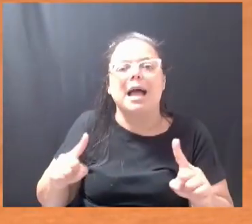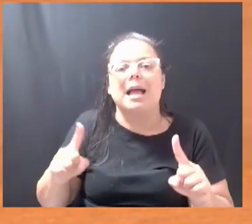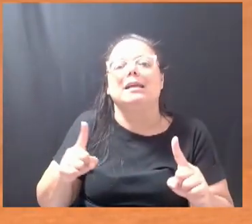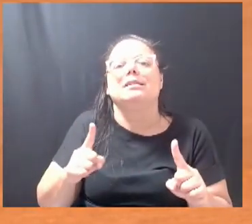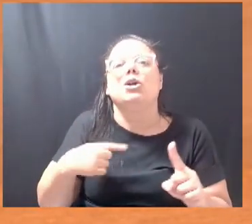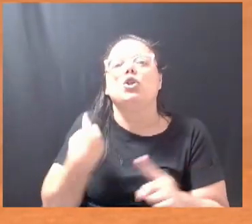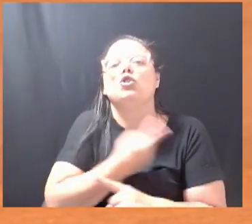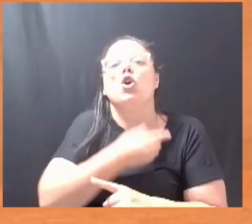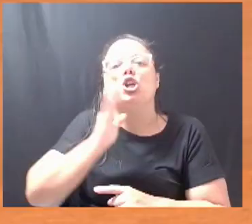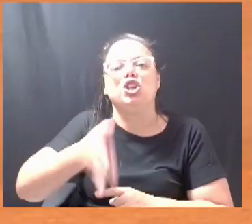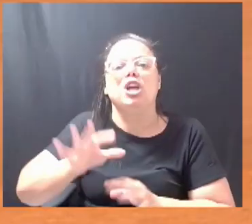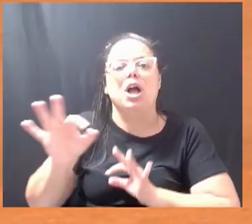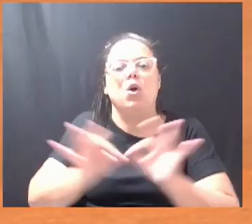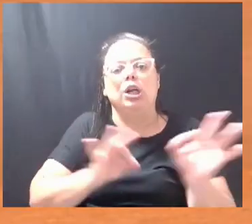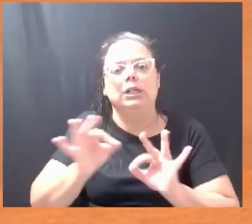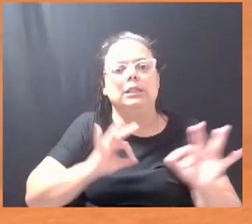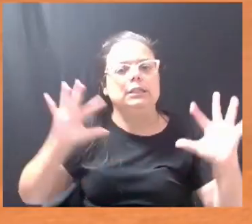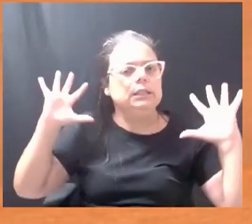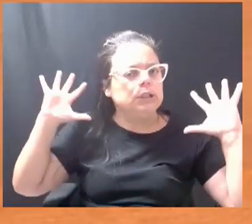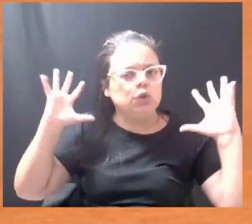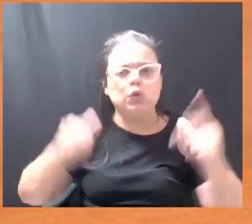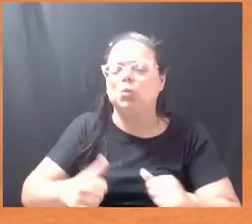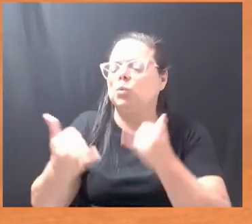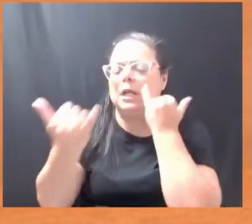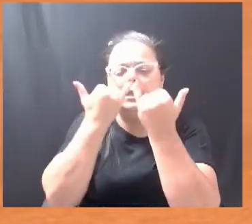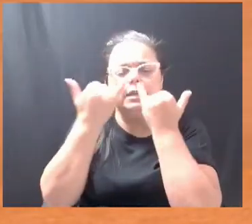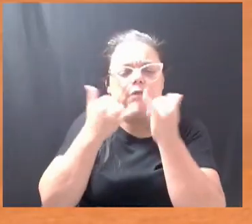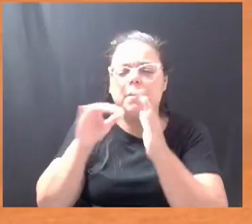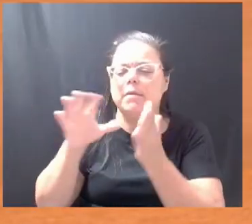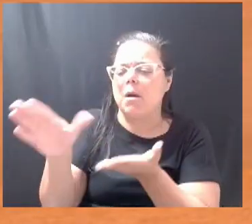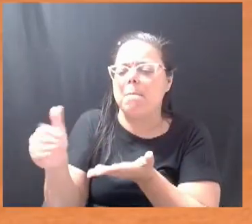todas as informações que a gente precisa para poder